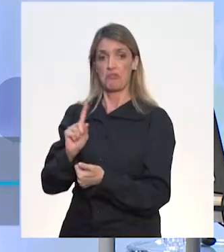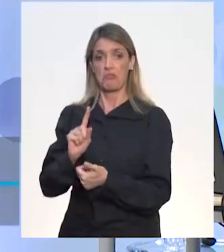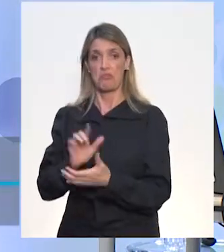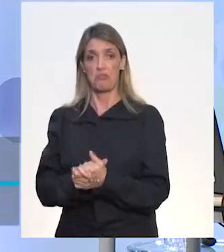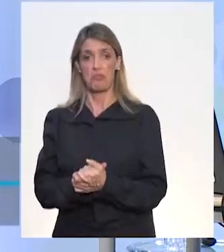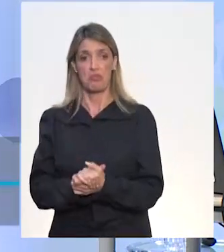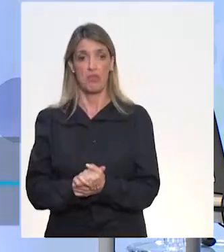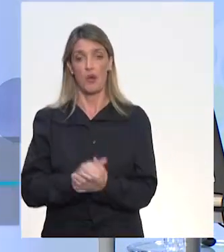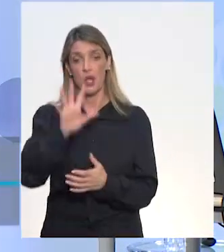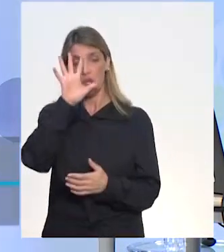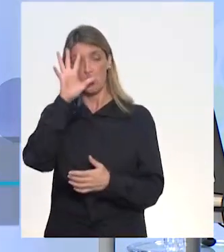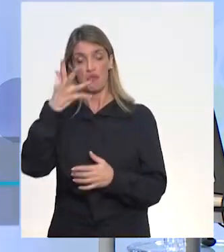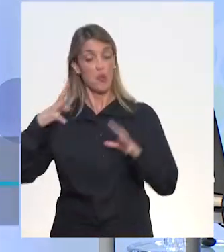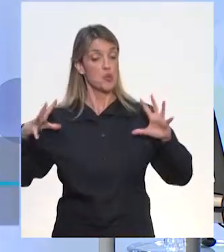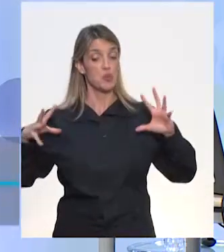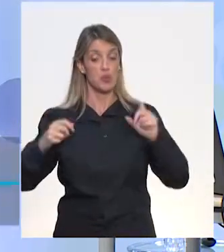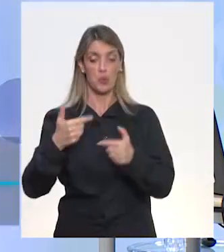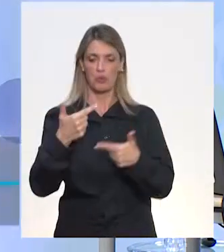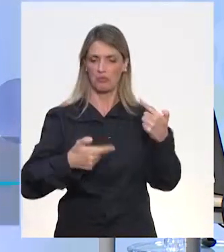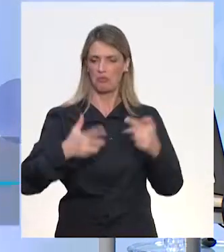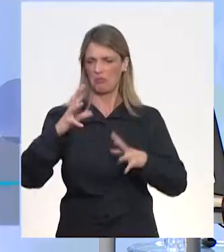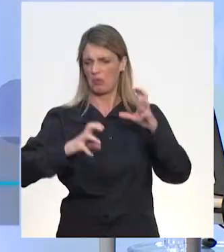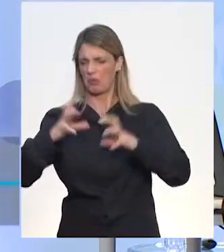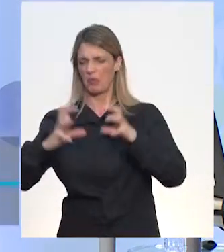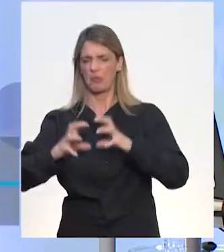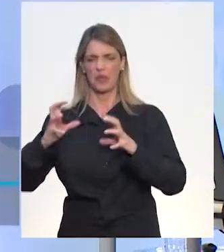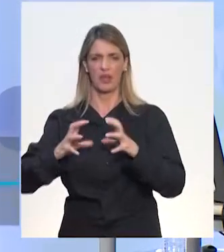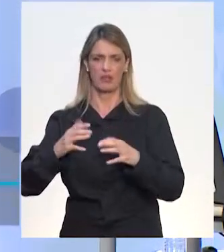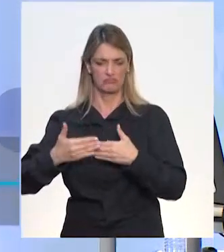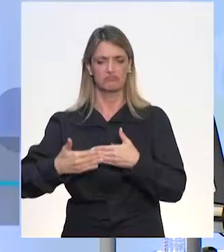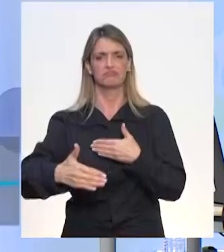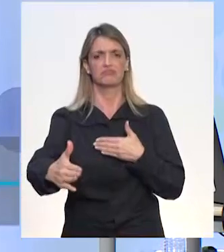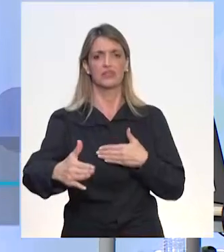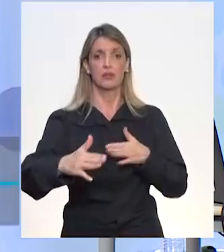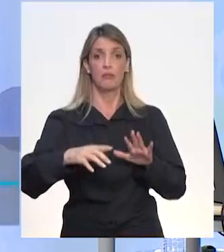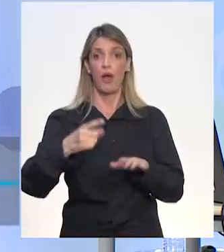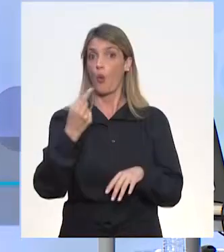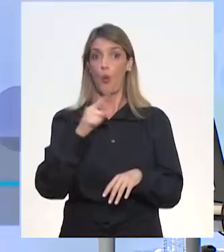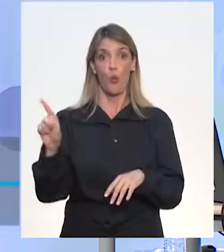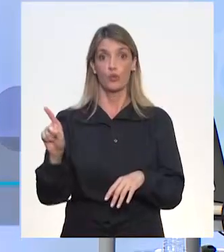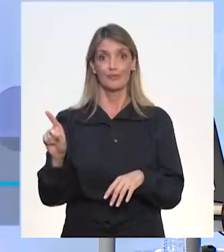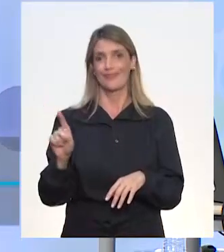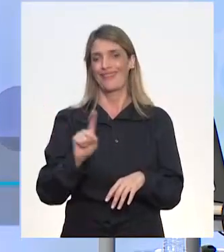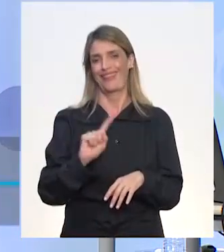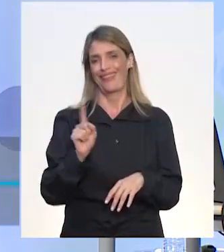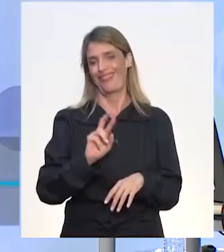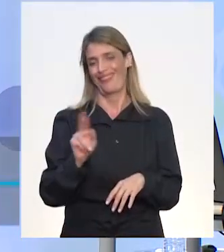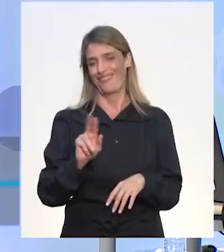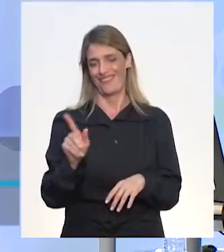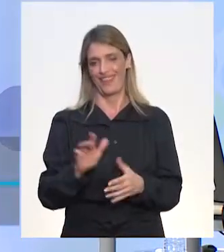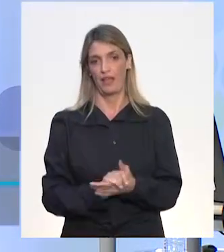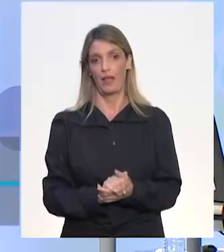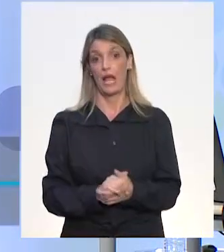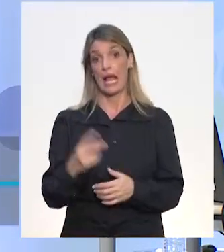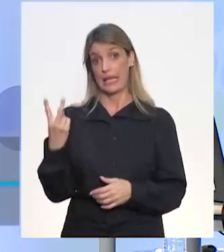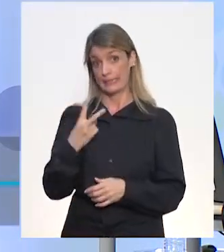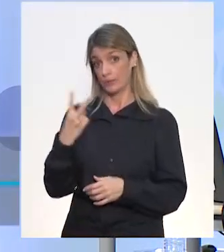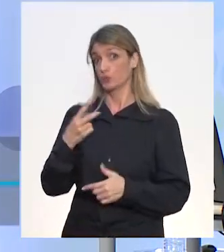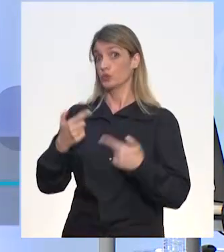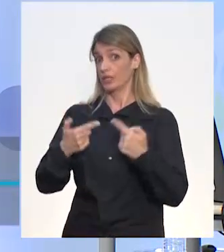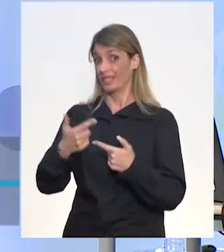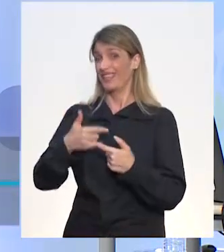os conflitos que viriam pela frente, mas também não foi a última. A Segunda Guerra Mundial foi muito evitada,